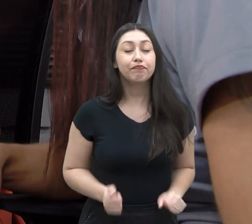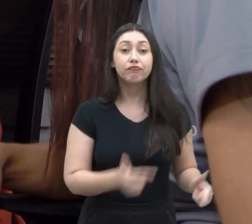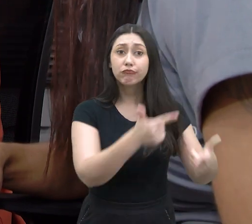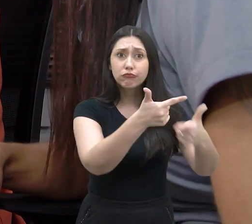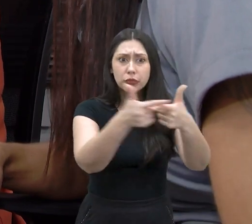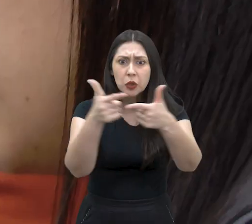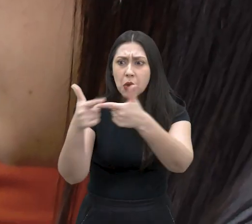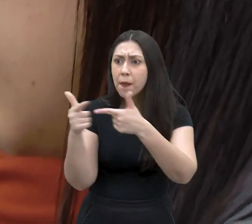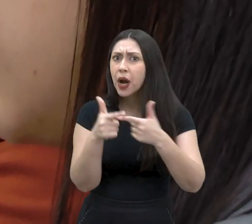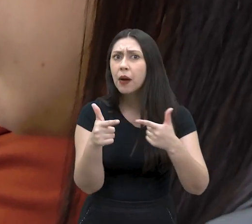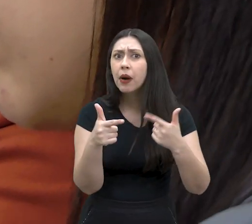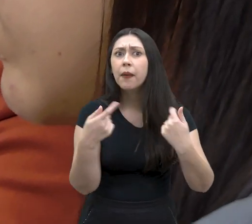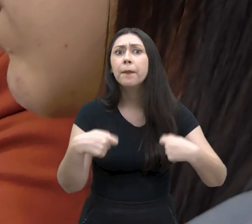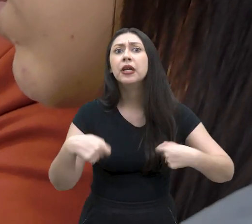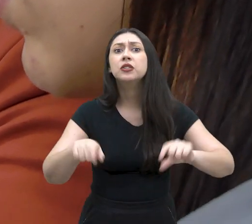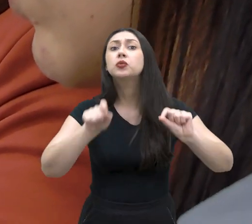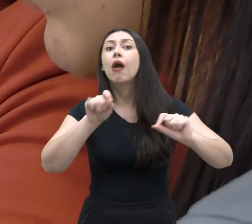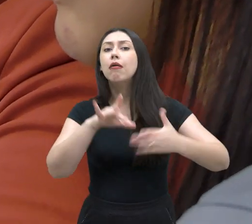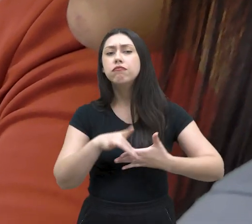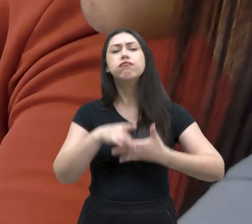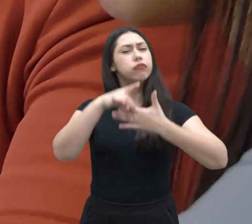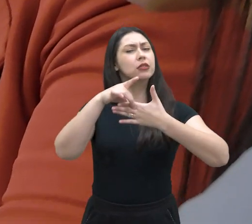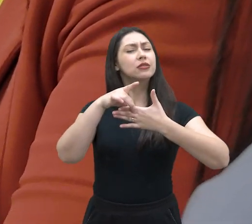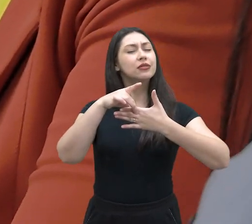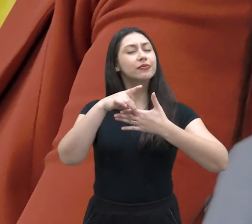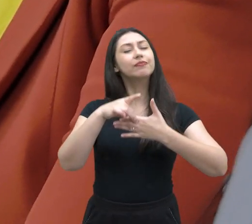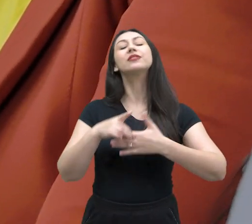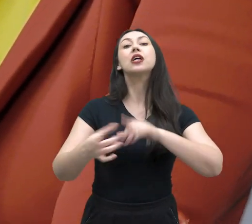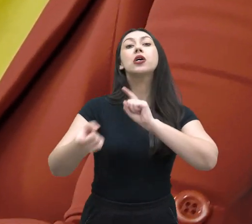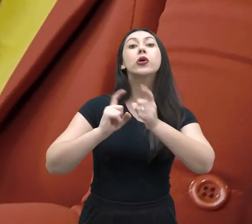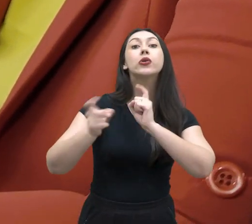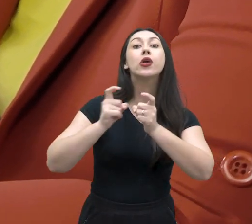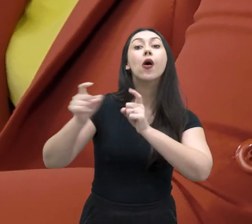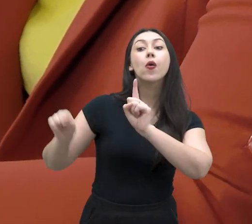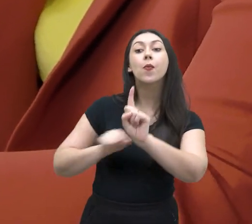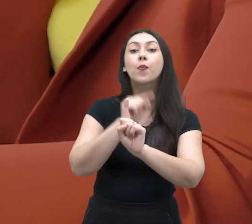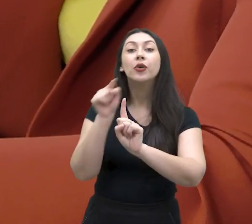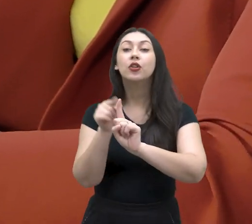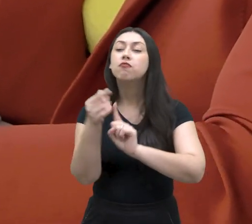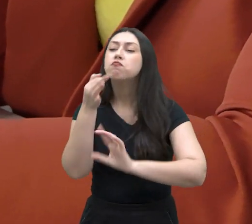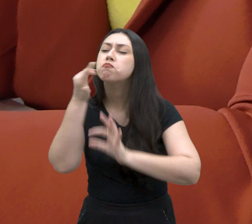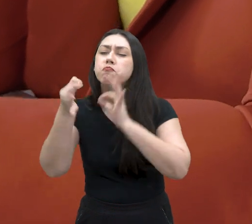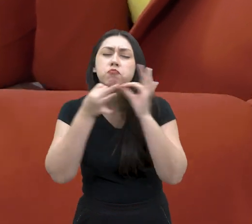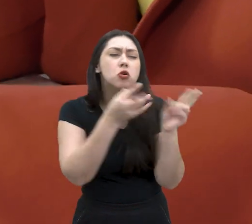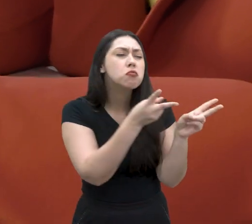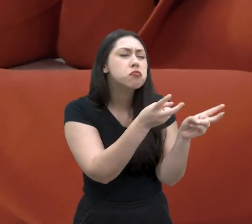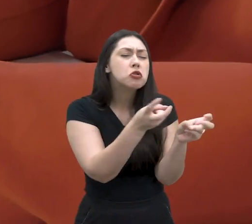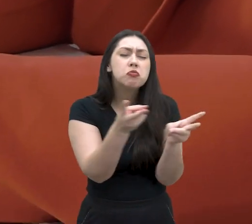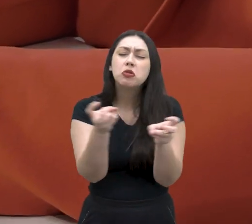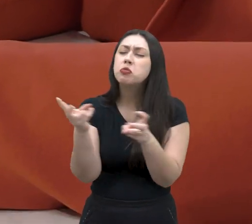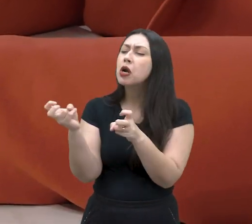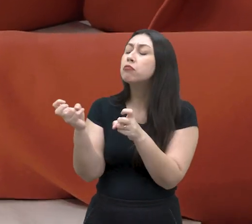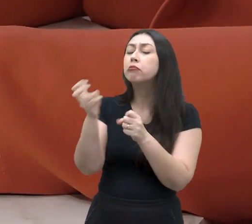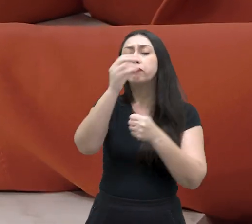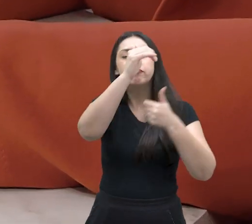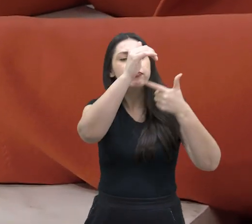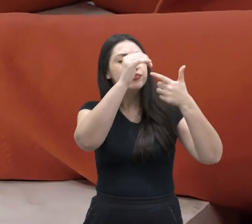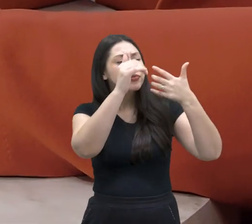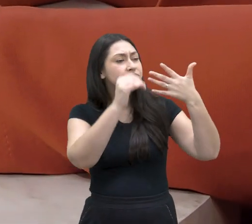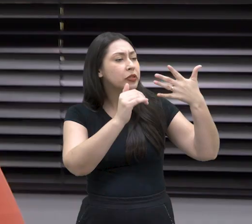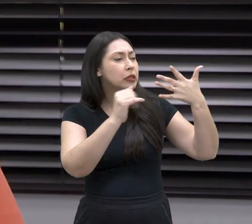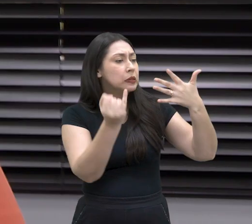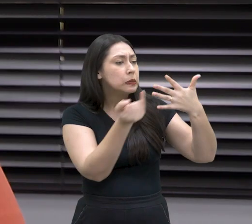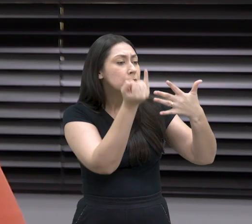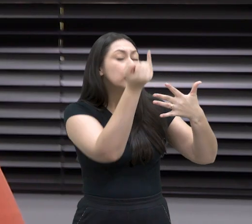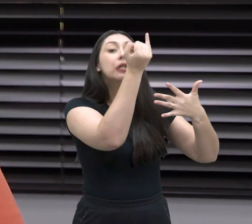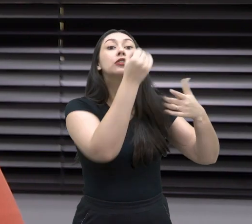uma liderança. As reuniões servem para ouvir moradores, eleger prioridades e fazer a gestão do orçamento dos